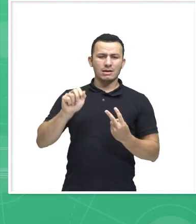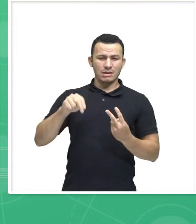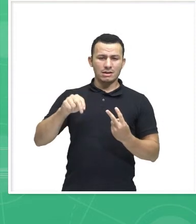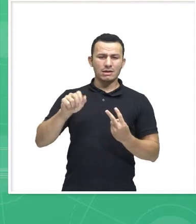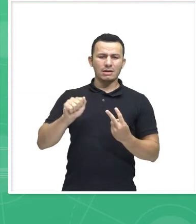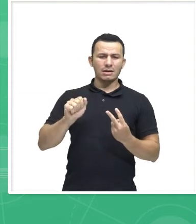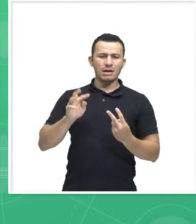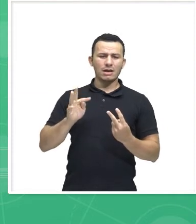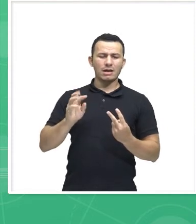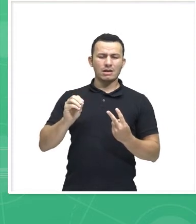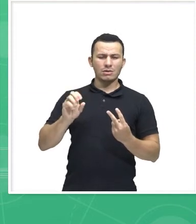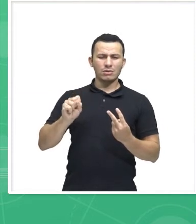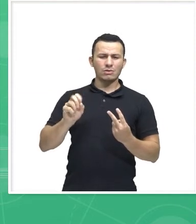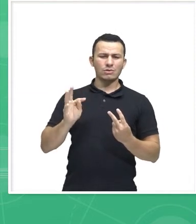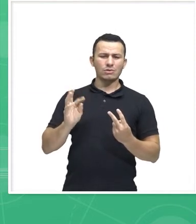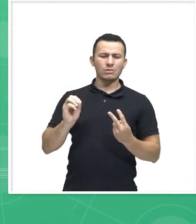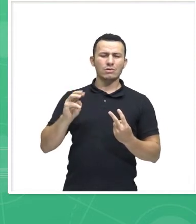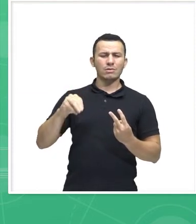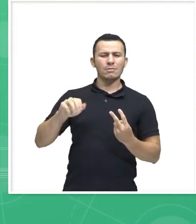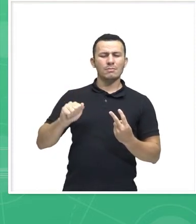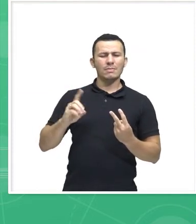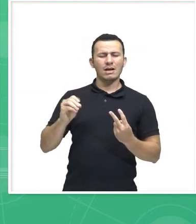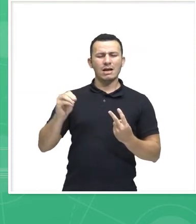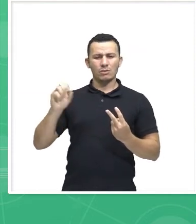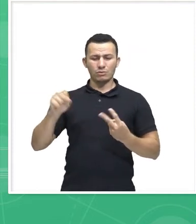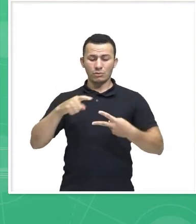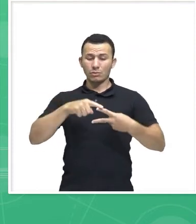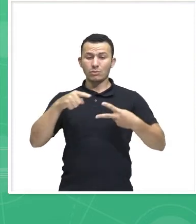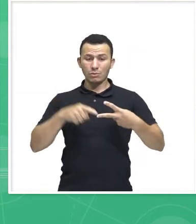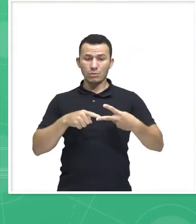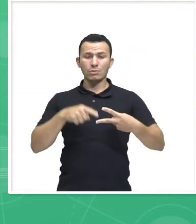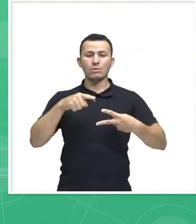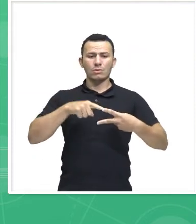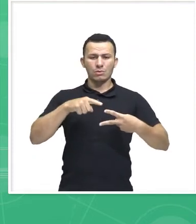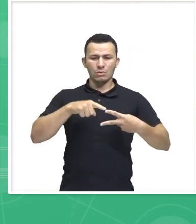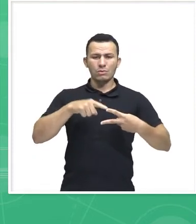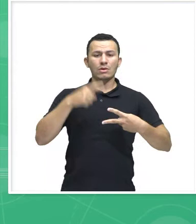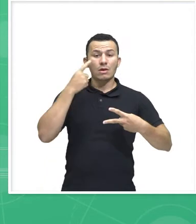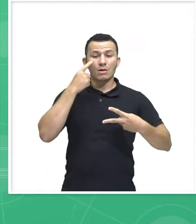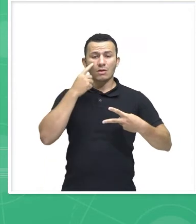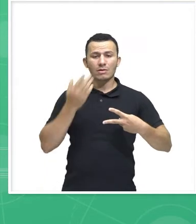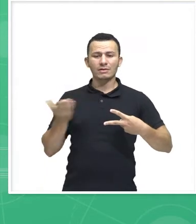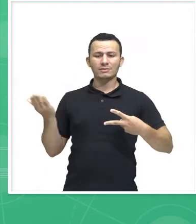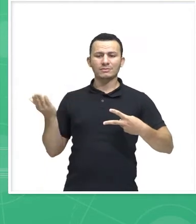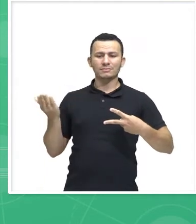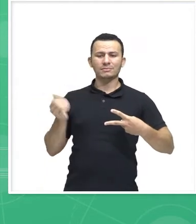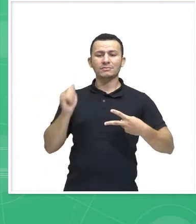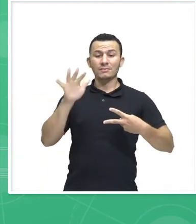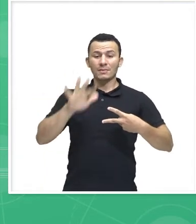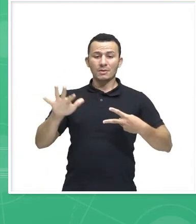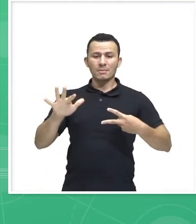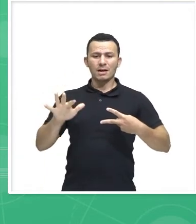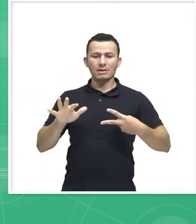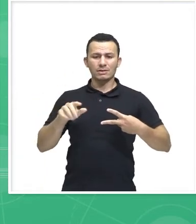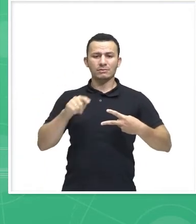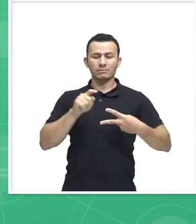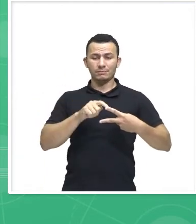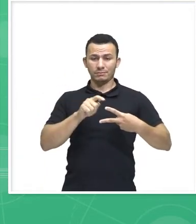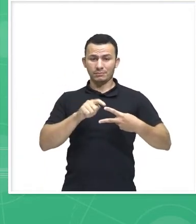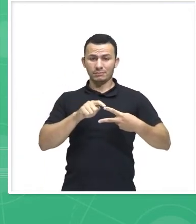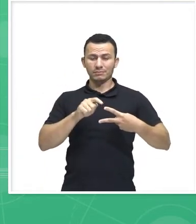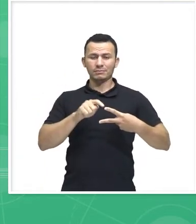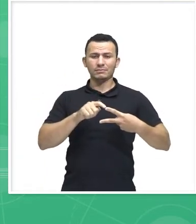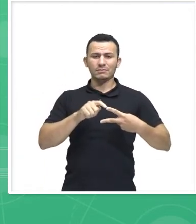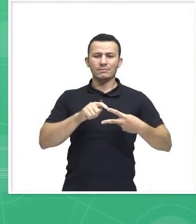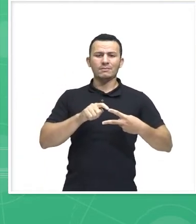possuem axilas tá Oi e a gente está observando aqui ó na como esses indivíduos A Liga o